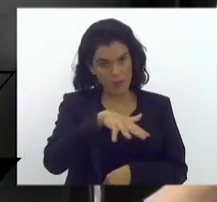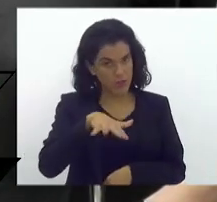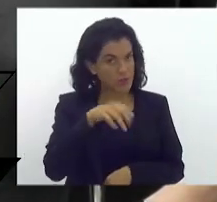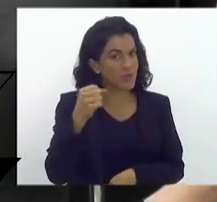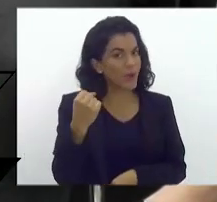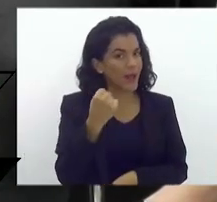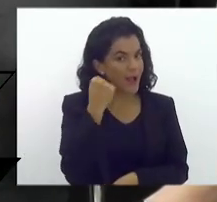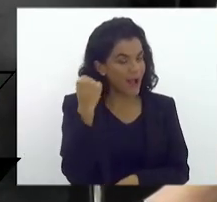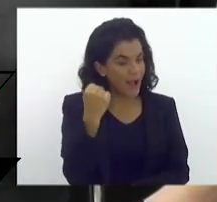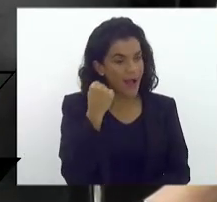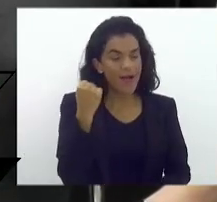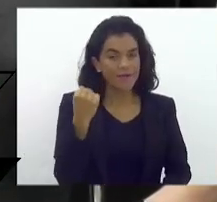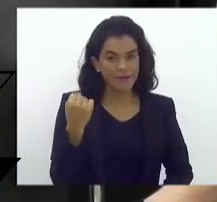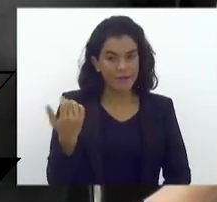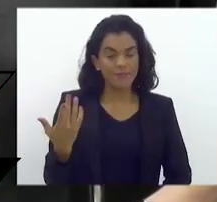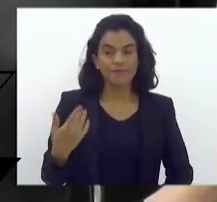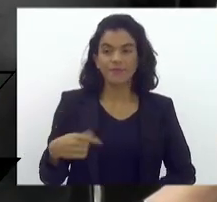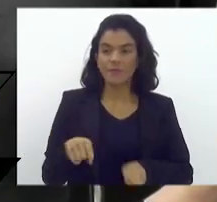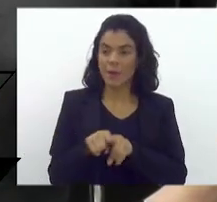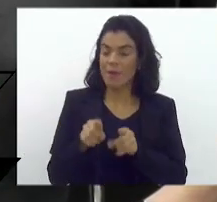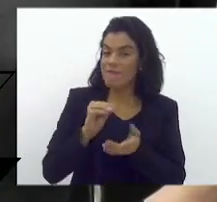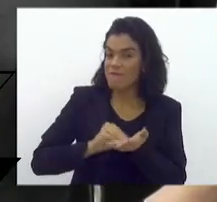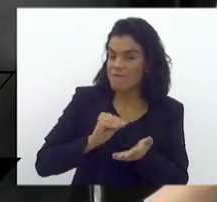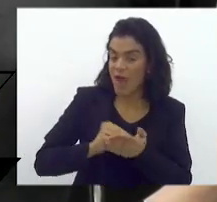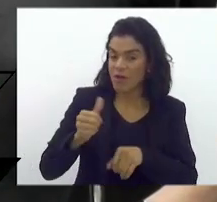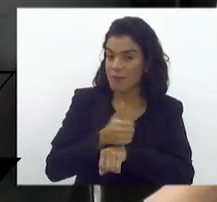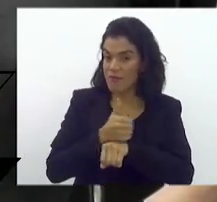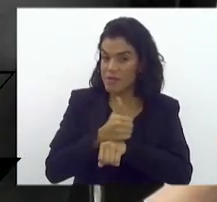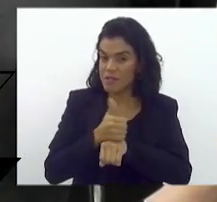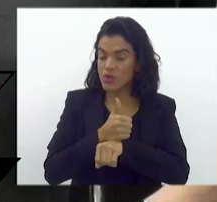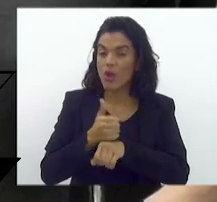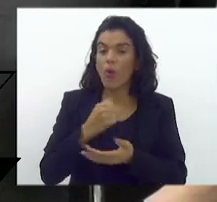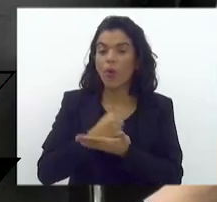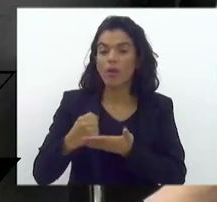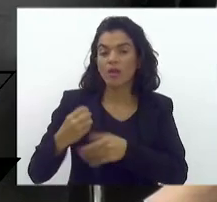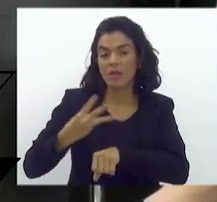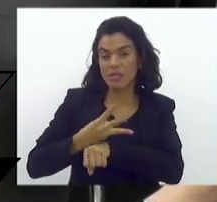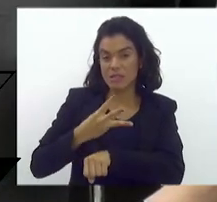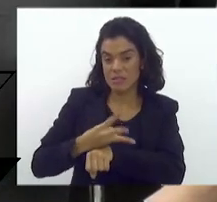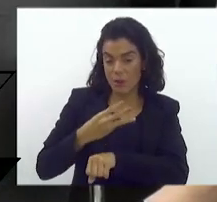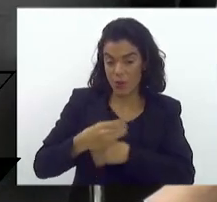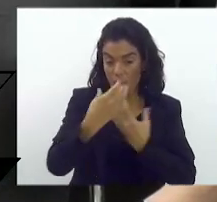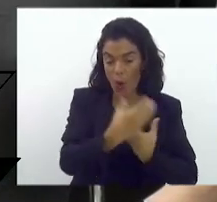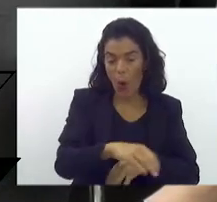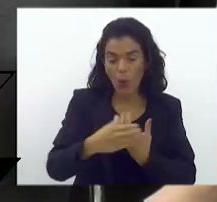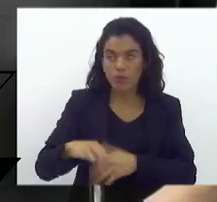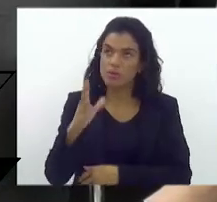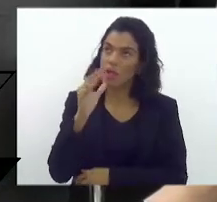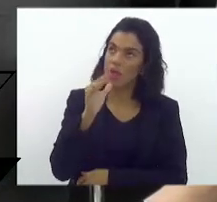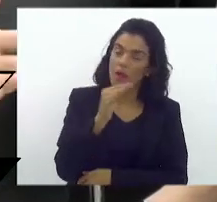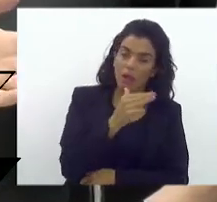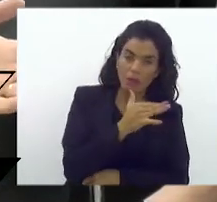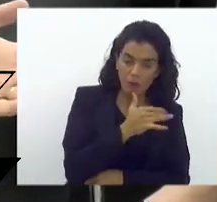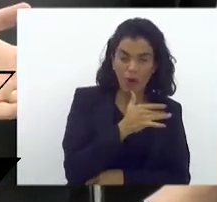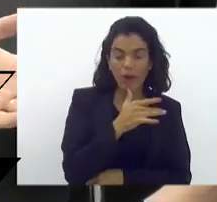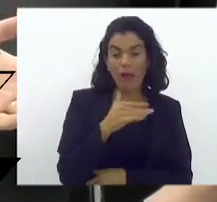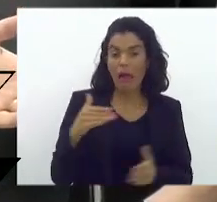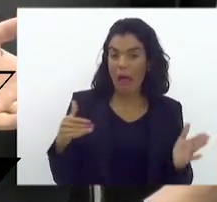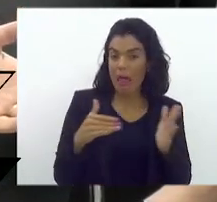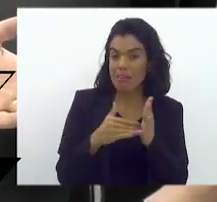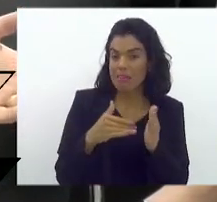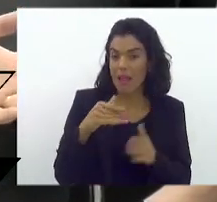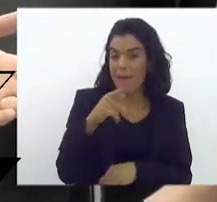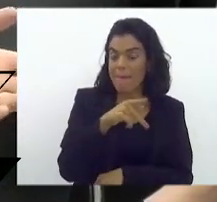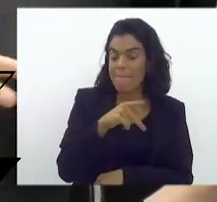grave. Né? Inclusive a falta de profissionais terceirizados. Porque concurso demora, não sei o quê. Agora, até profissional